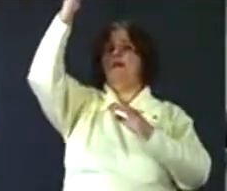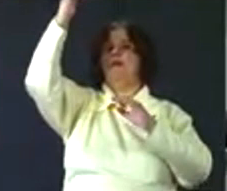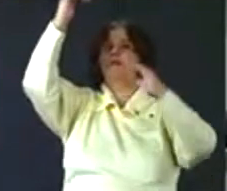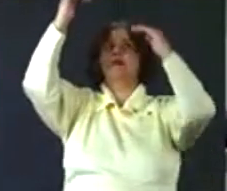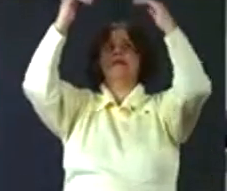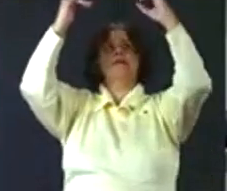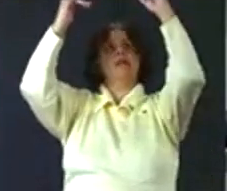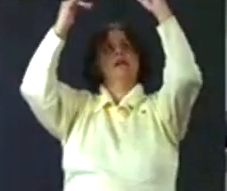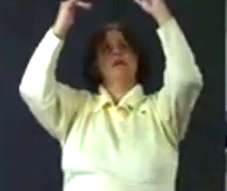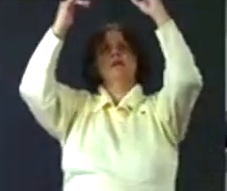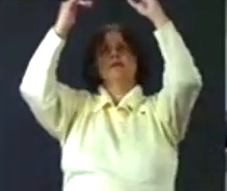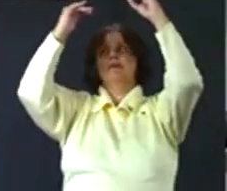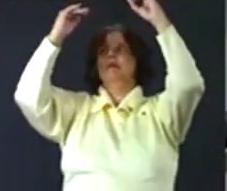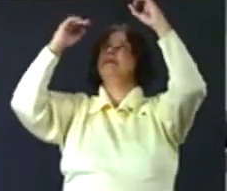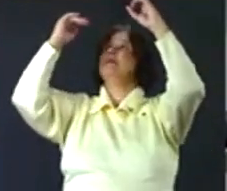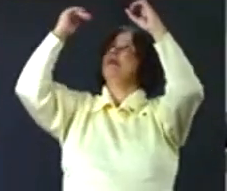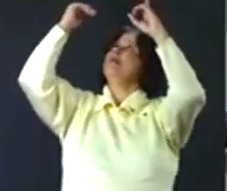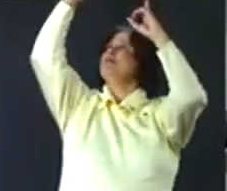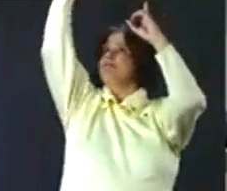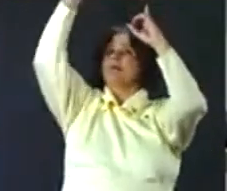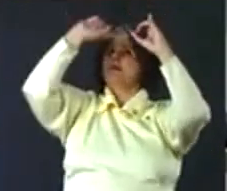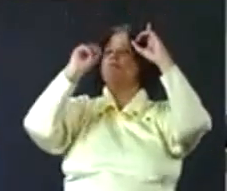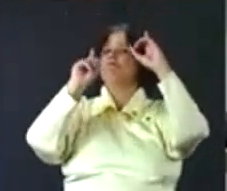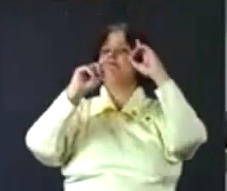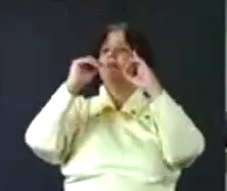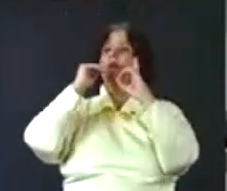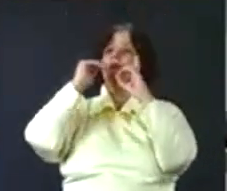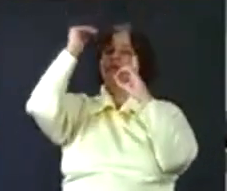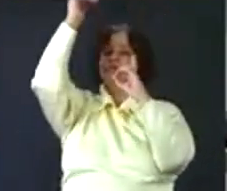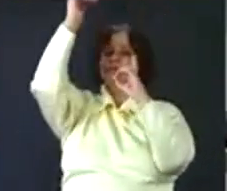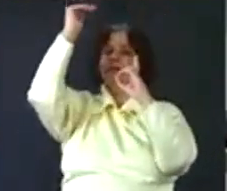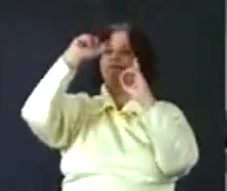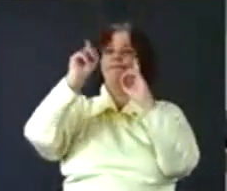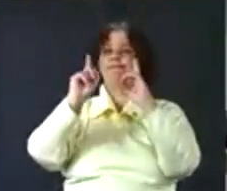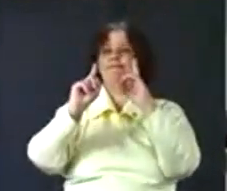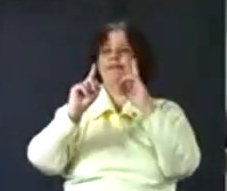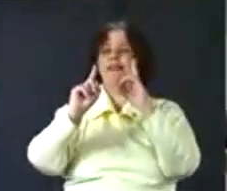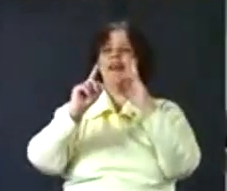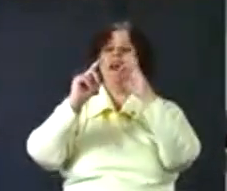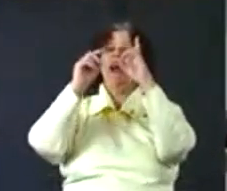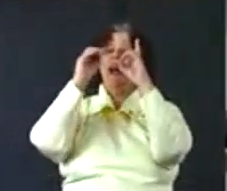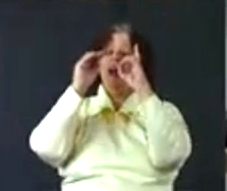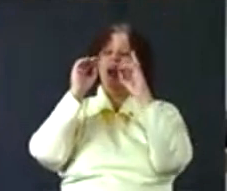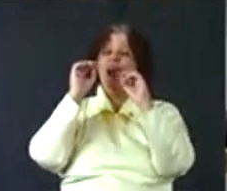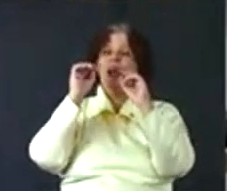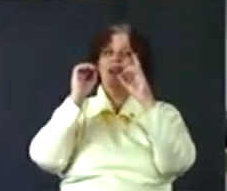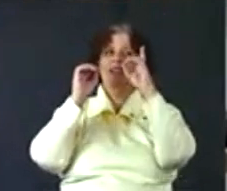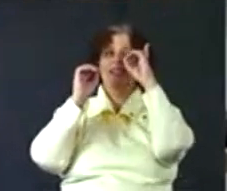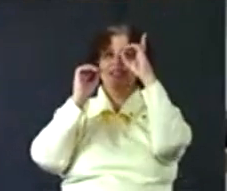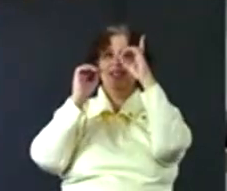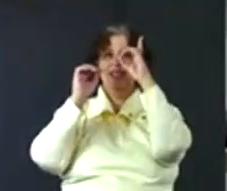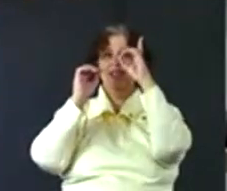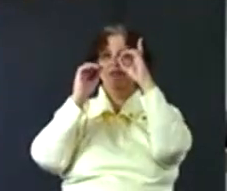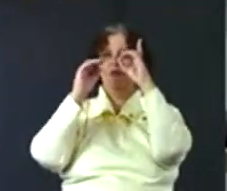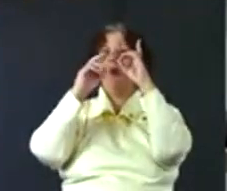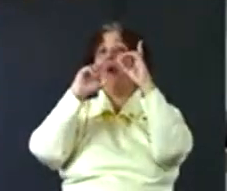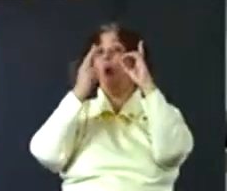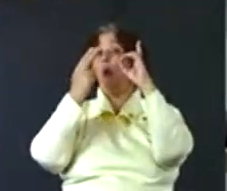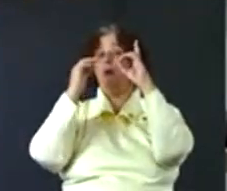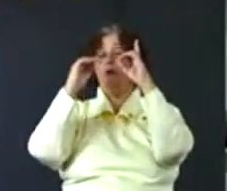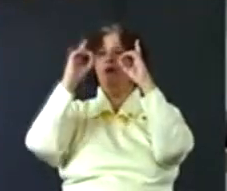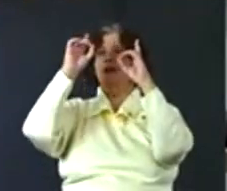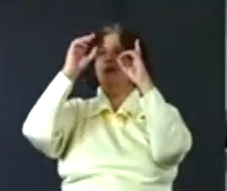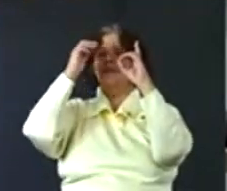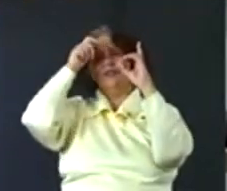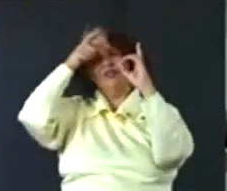primeiro chama os judeus de sinagoga de Satanás, e agora Jesus não tem dúvida de que quem está por trás dessa perseguição, quem está